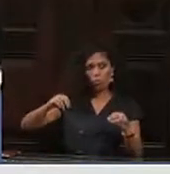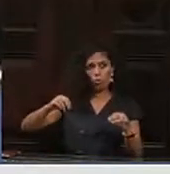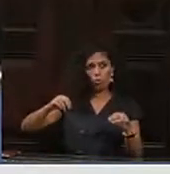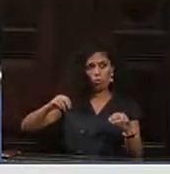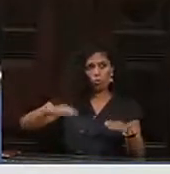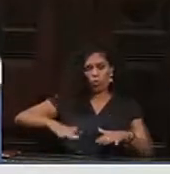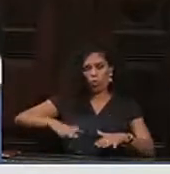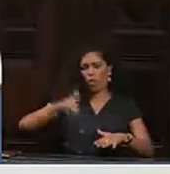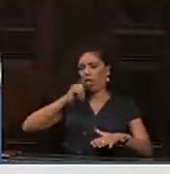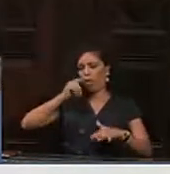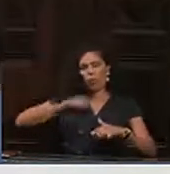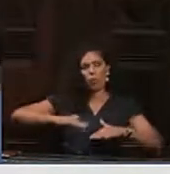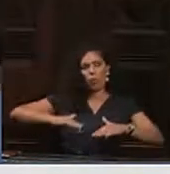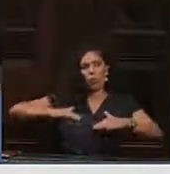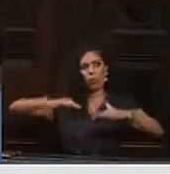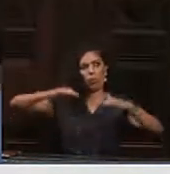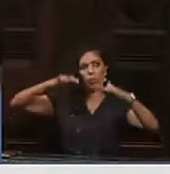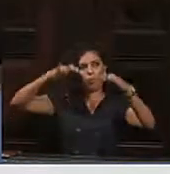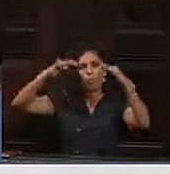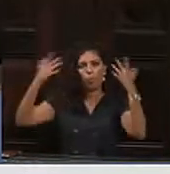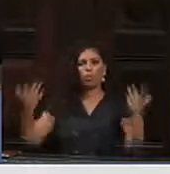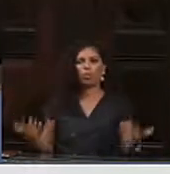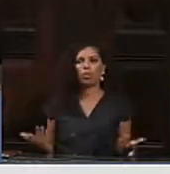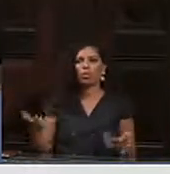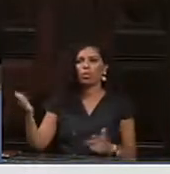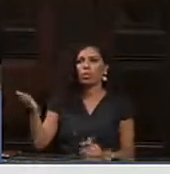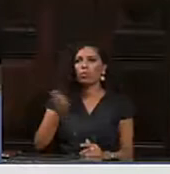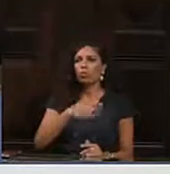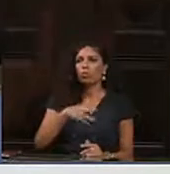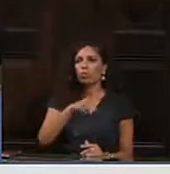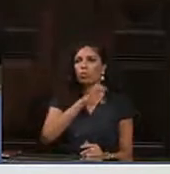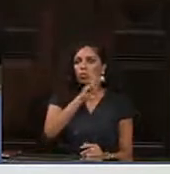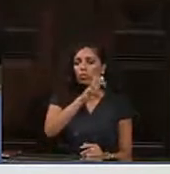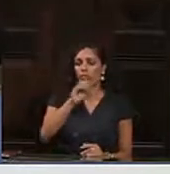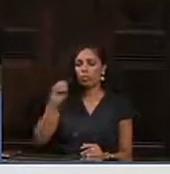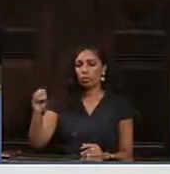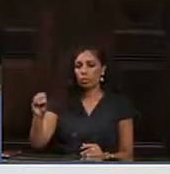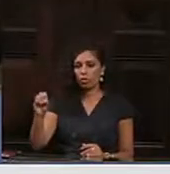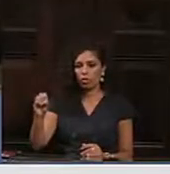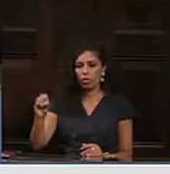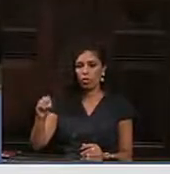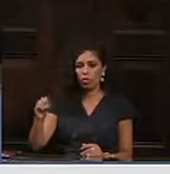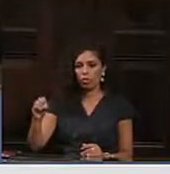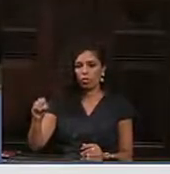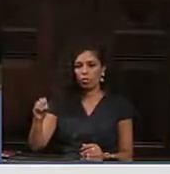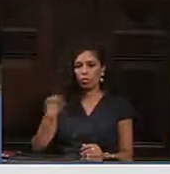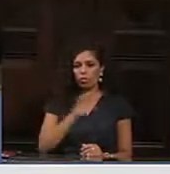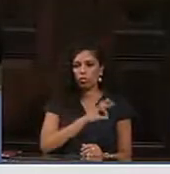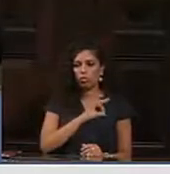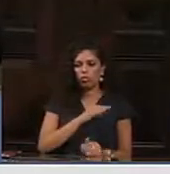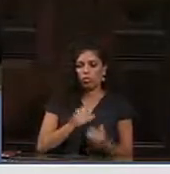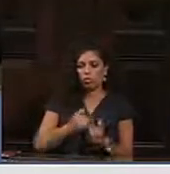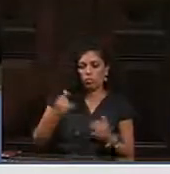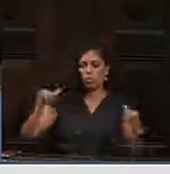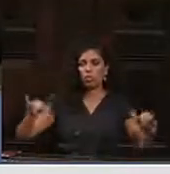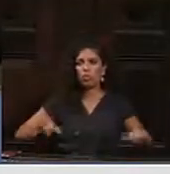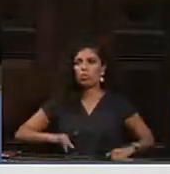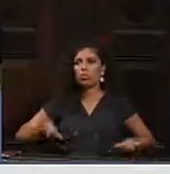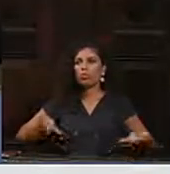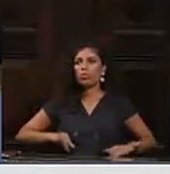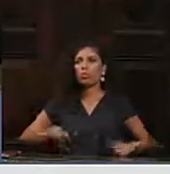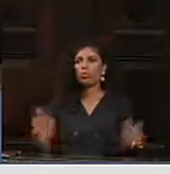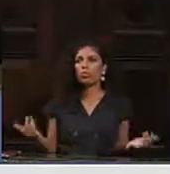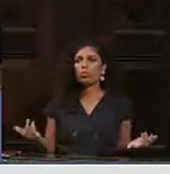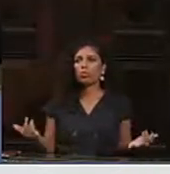mesmos 500 vão sofrer de ansiedade, depressão e estresse. Pegam o policial militar, colocam ele